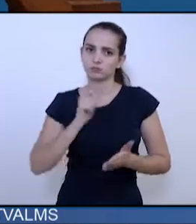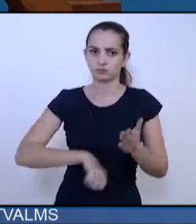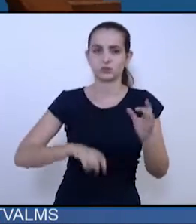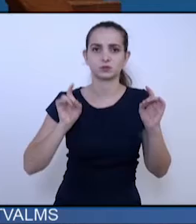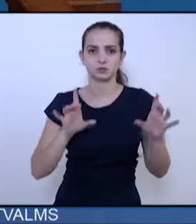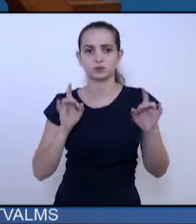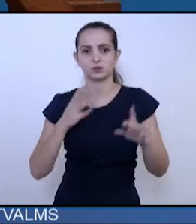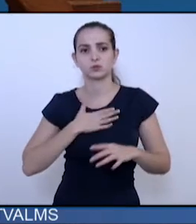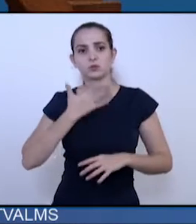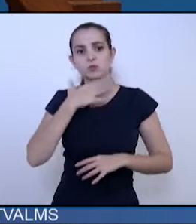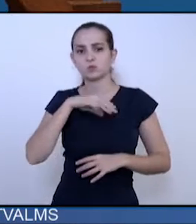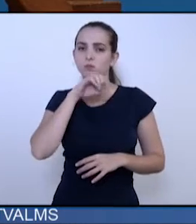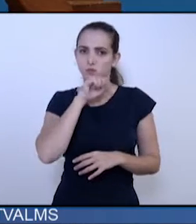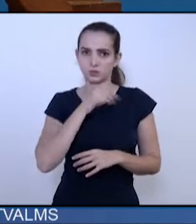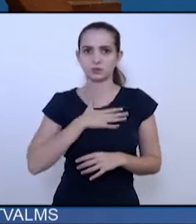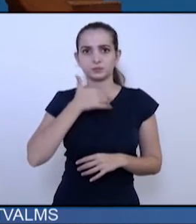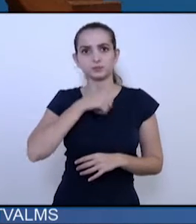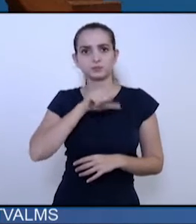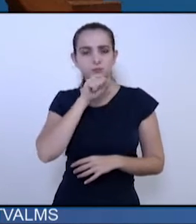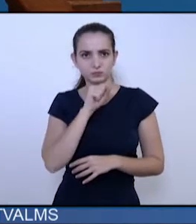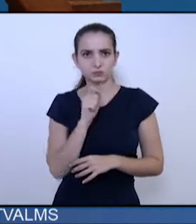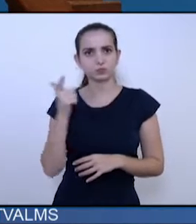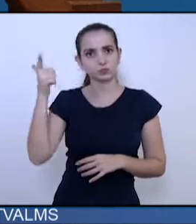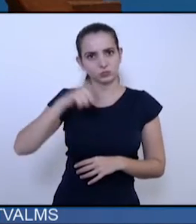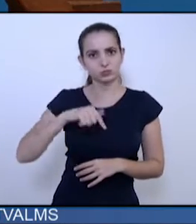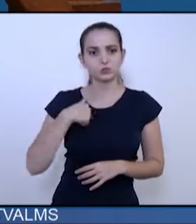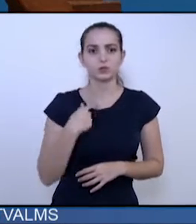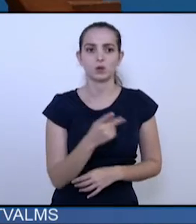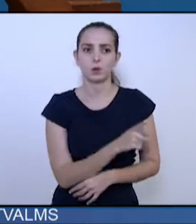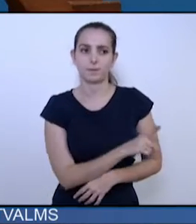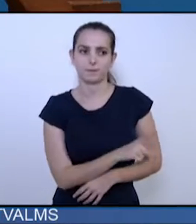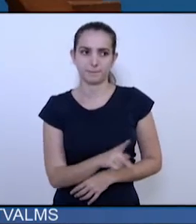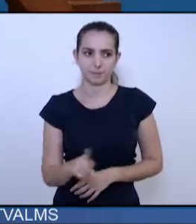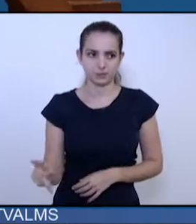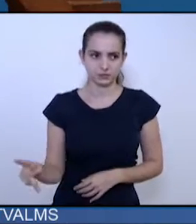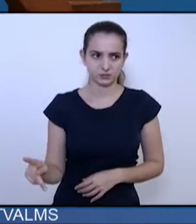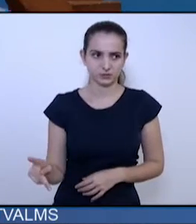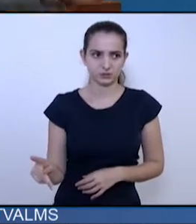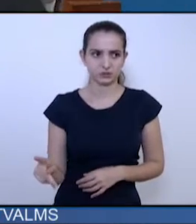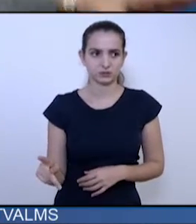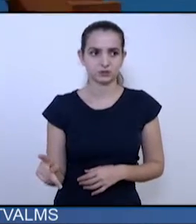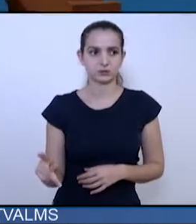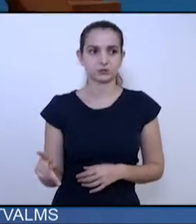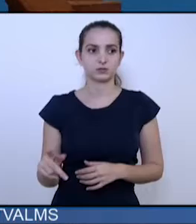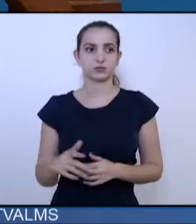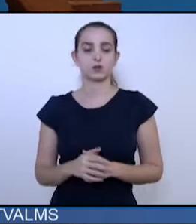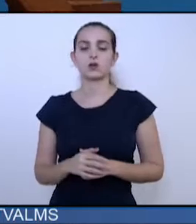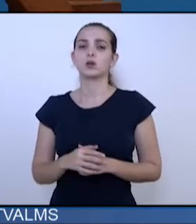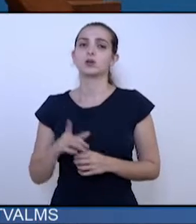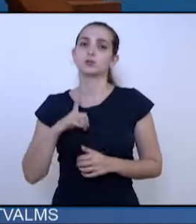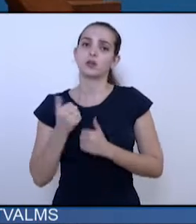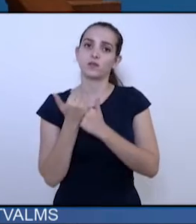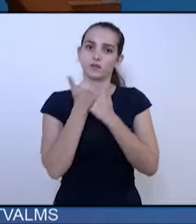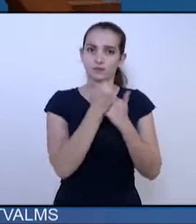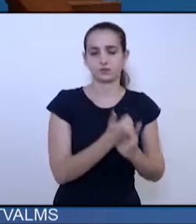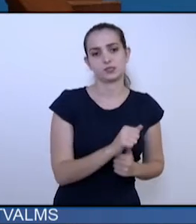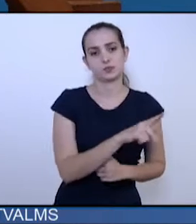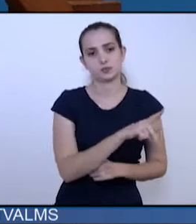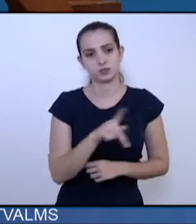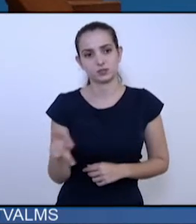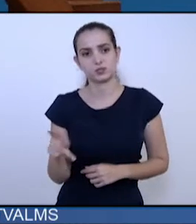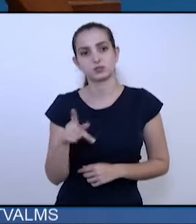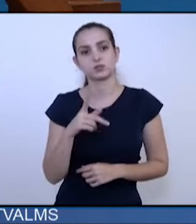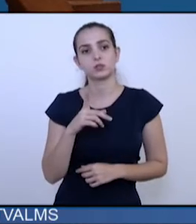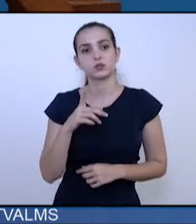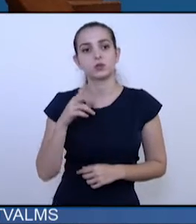meus pais para presidir, mais uma vez, a Comissão de Constituição, Justiça e Redação, vice-presidida pelo deputado Renato